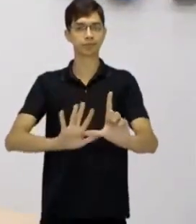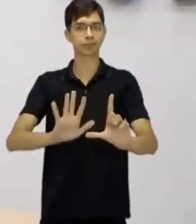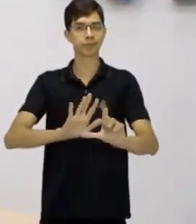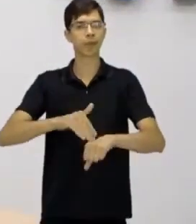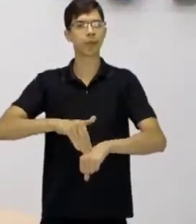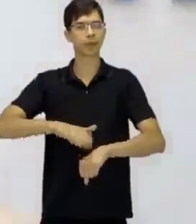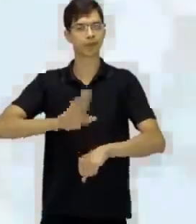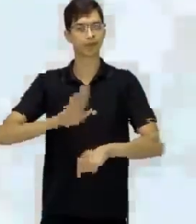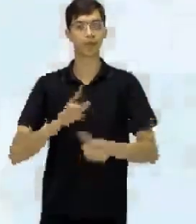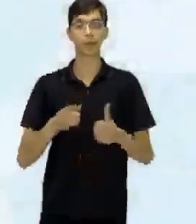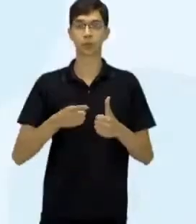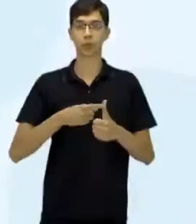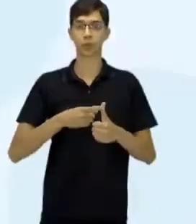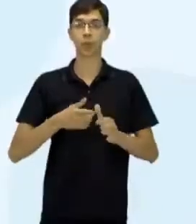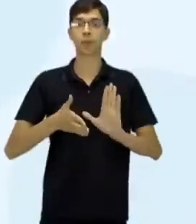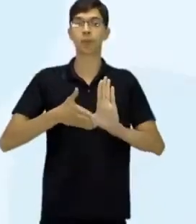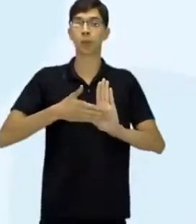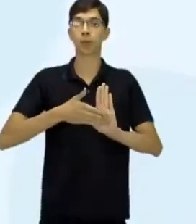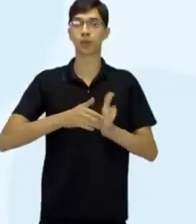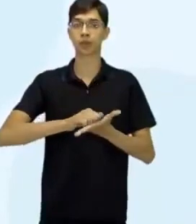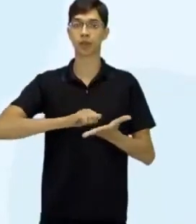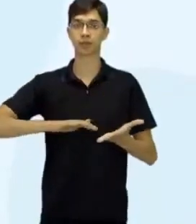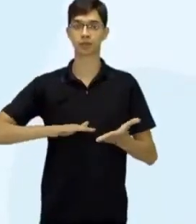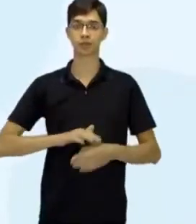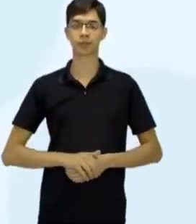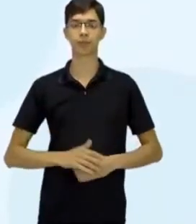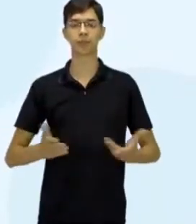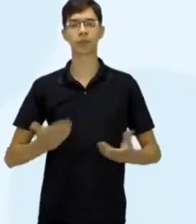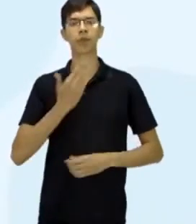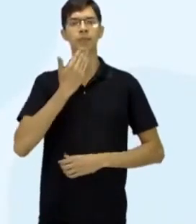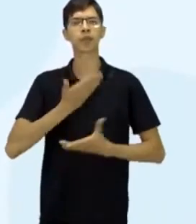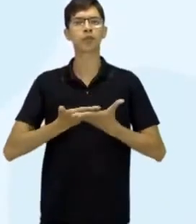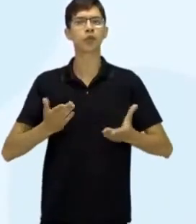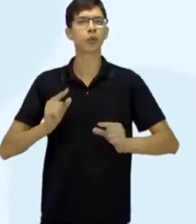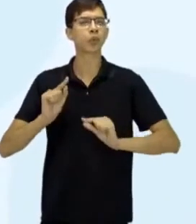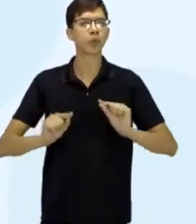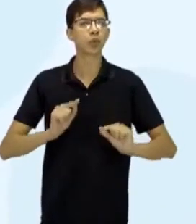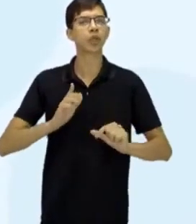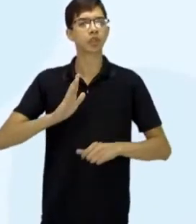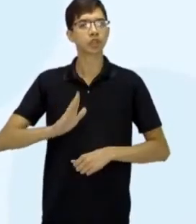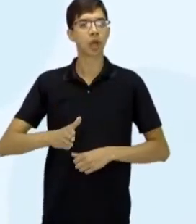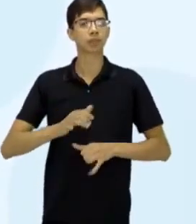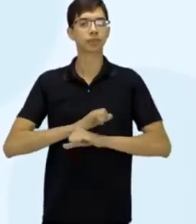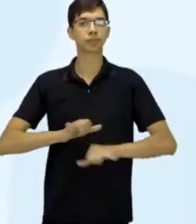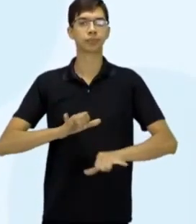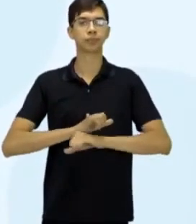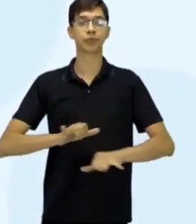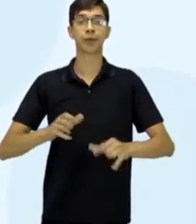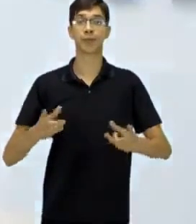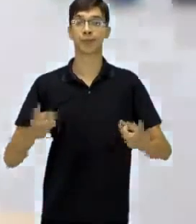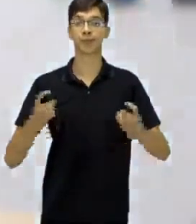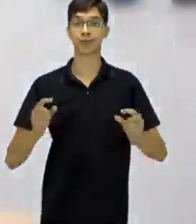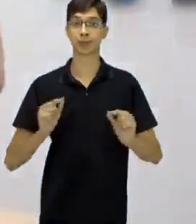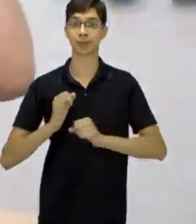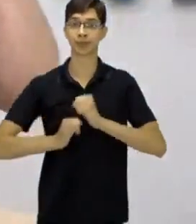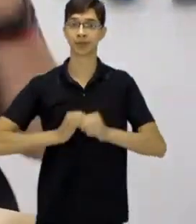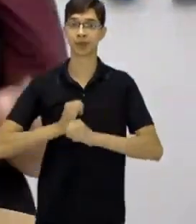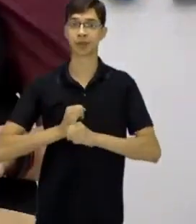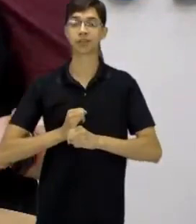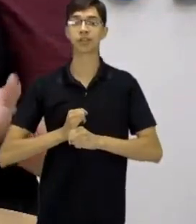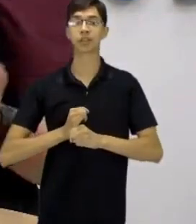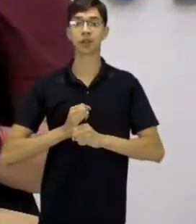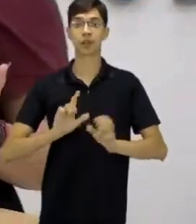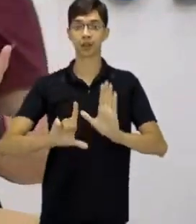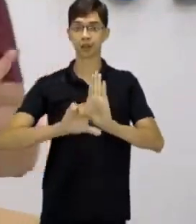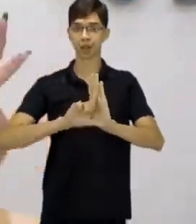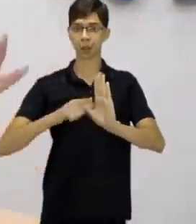de atividade. Então, a gente estava discutindo sobre isso com vocês. Então, a gente já percebeu ali que a internet não é um lugar sem